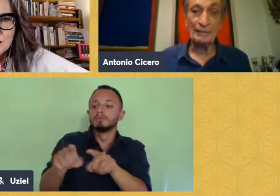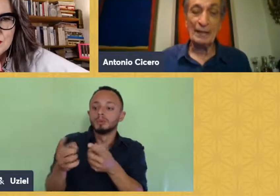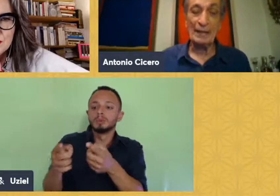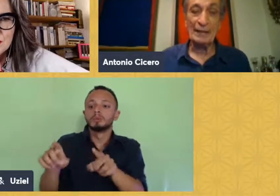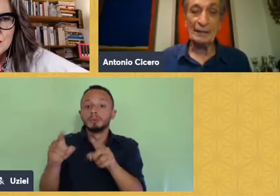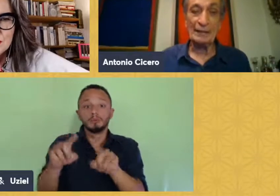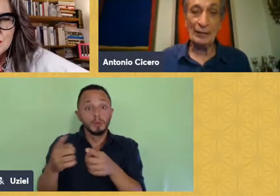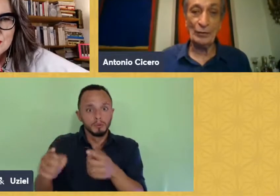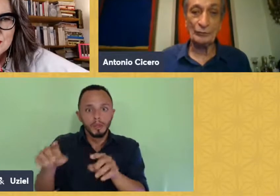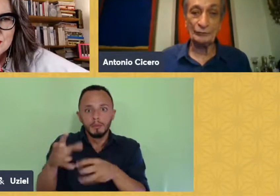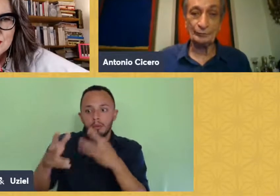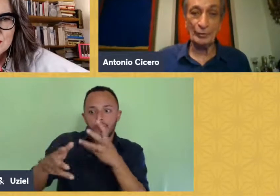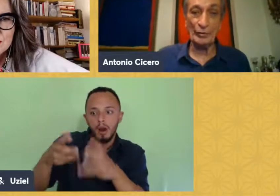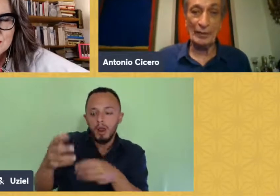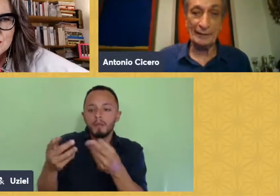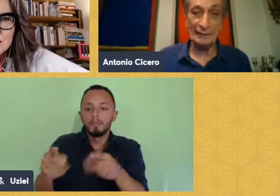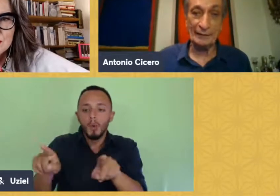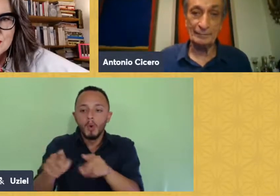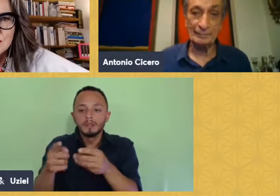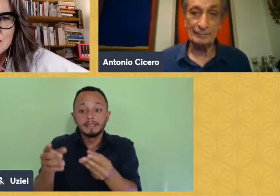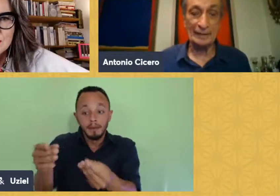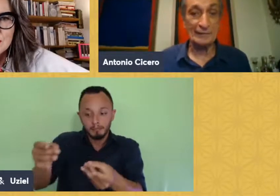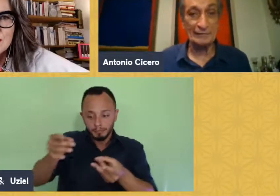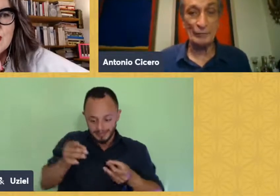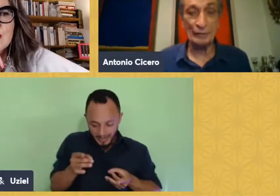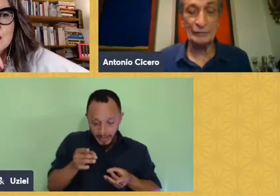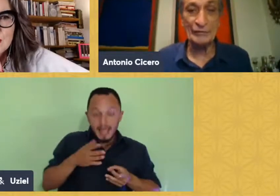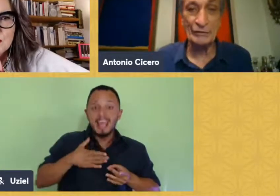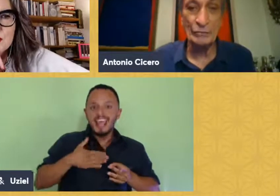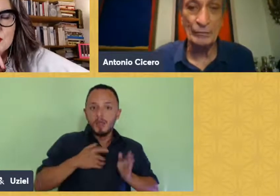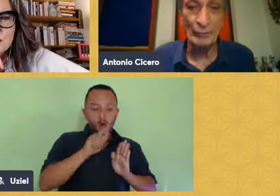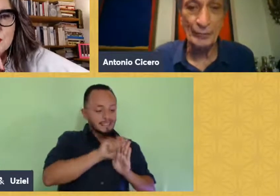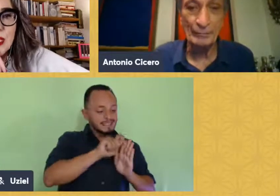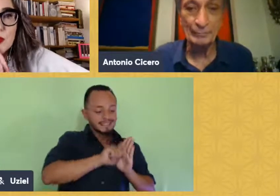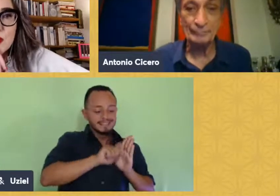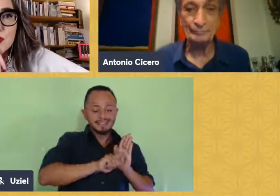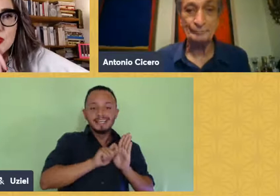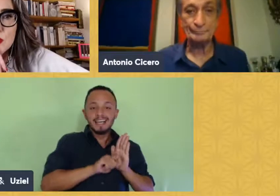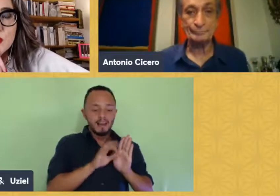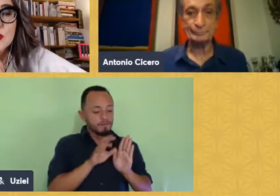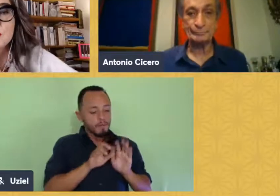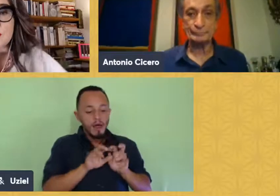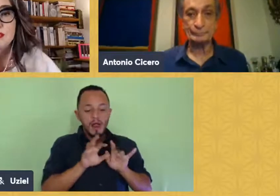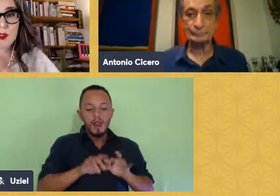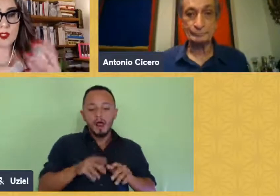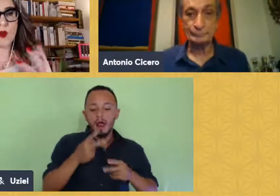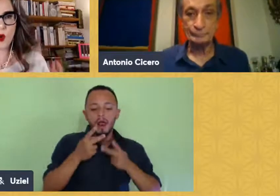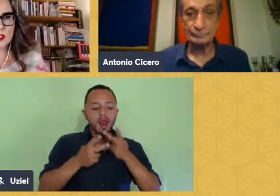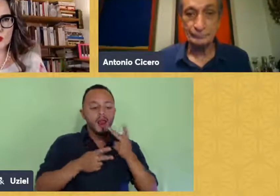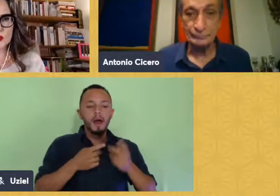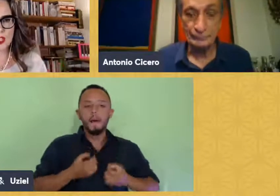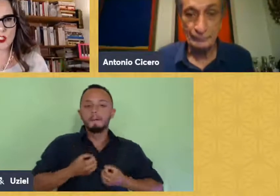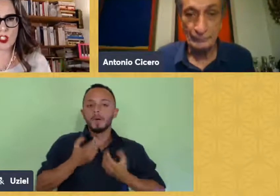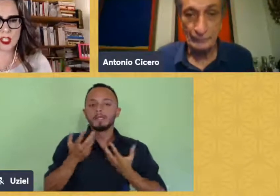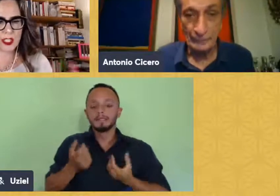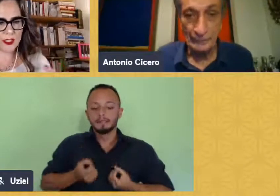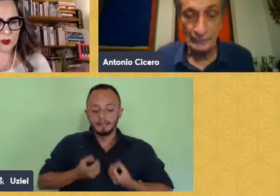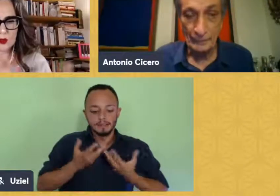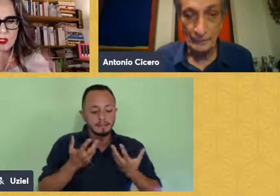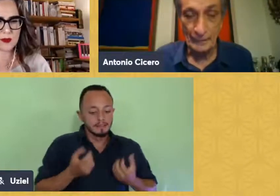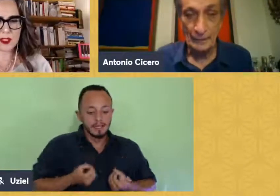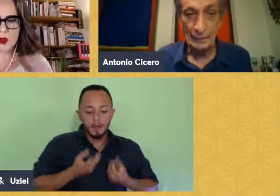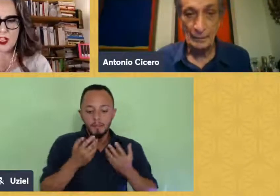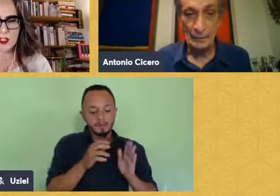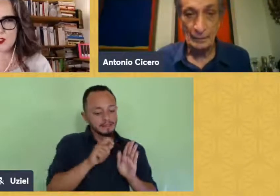música, e eu ponho a letra. É desse modo que a gente compõe. Mesmo não sendo músico. Então você concorda com o Tati, que